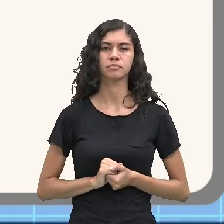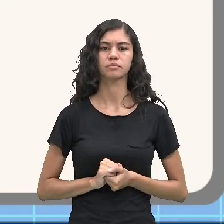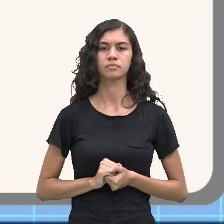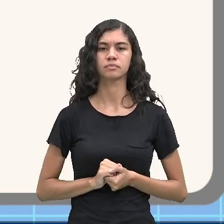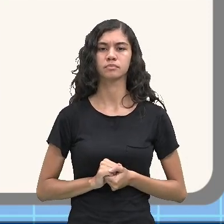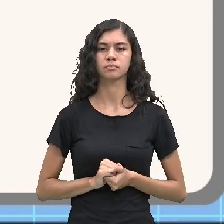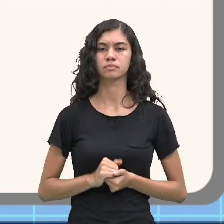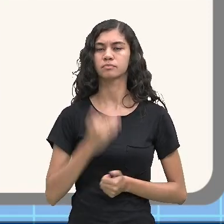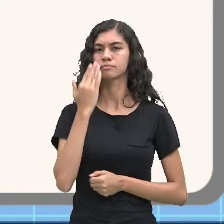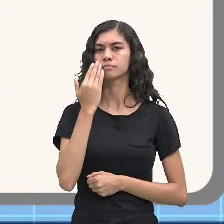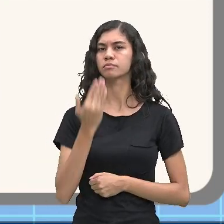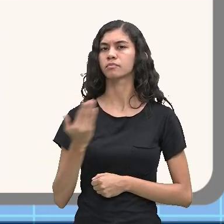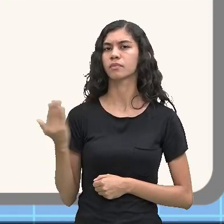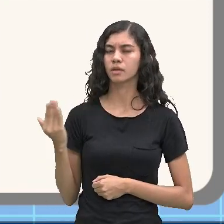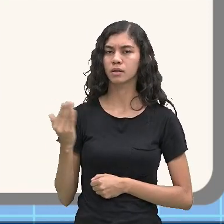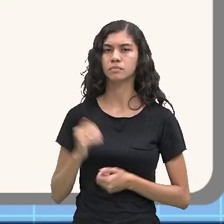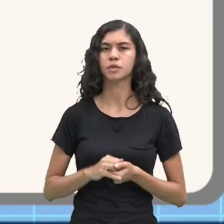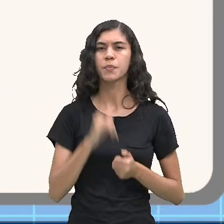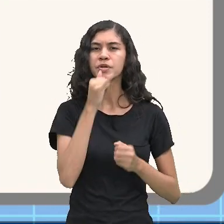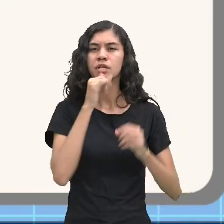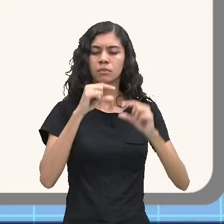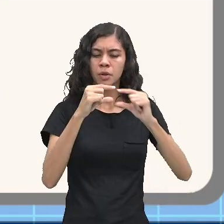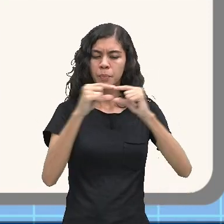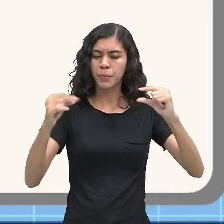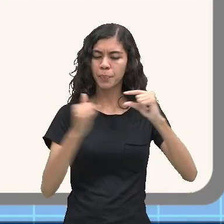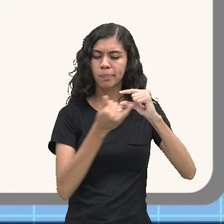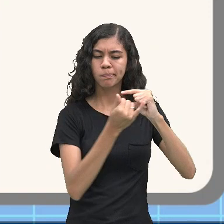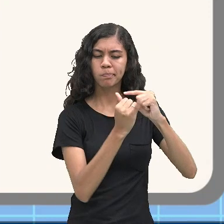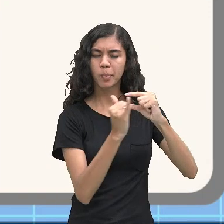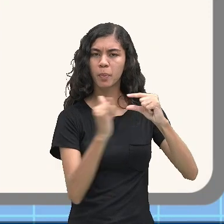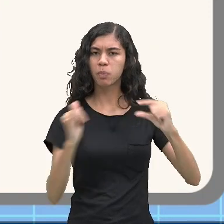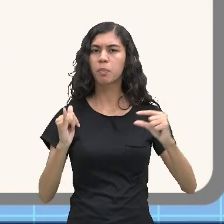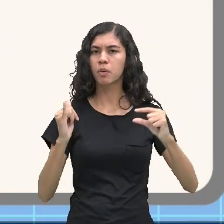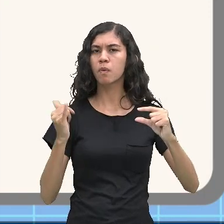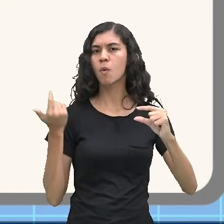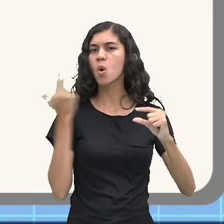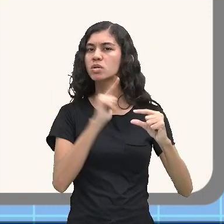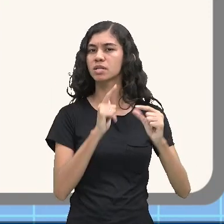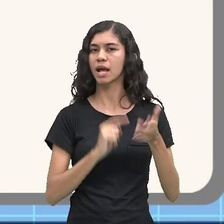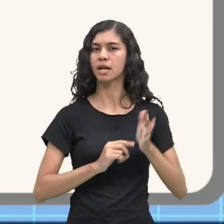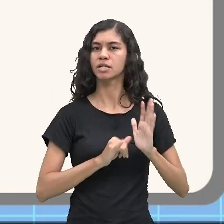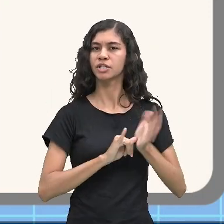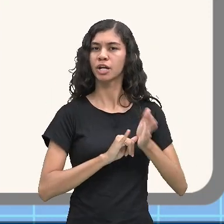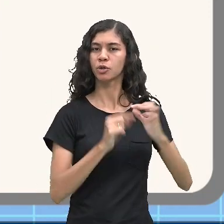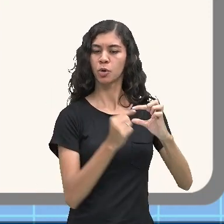ser a máxima corrente que pode atravessar um gerador, tá certo? É